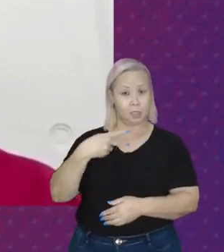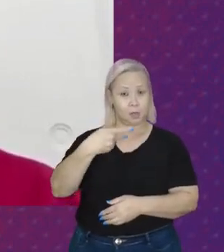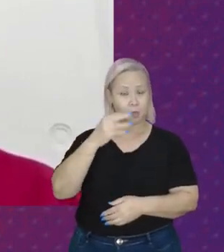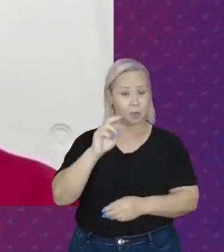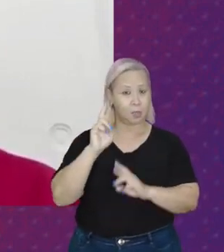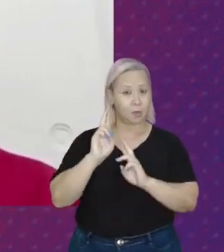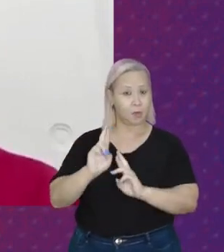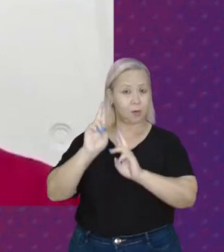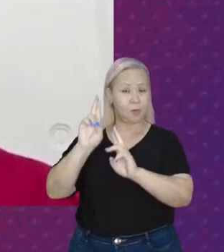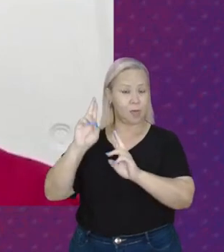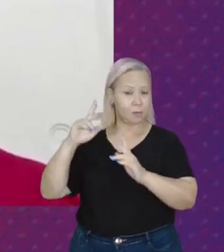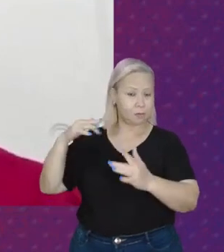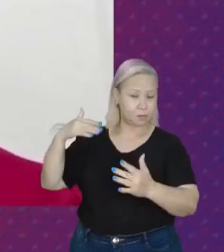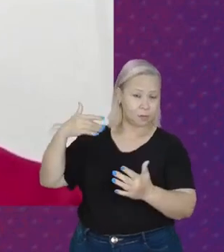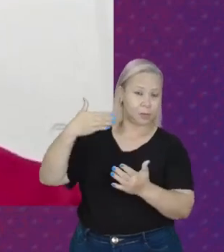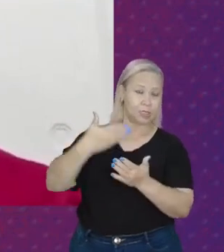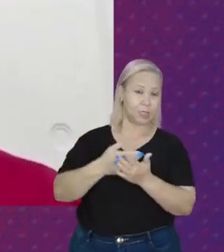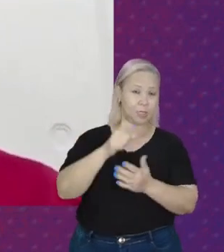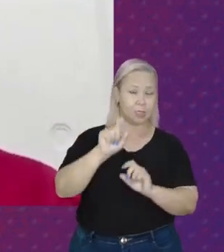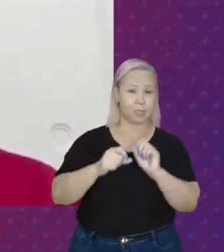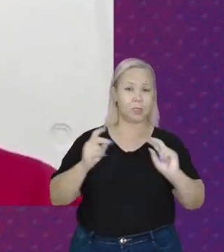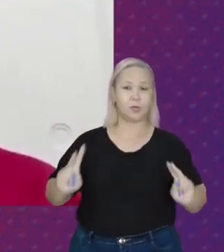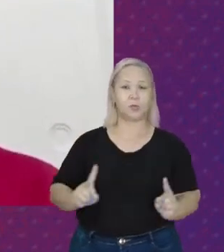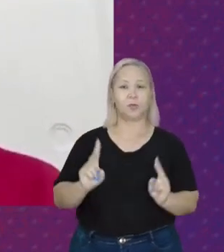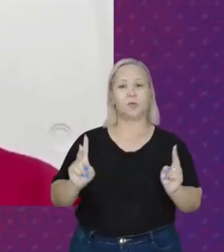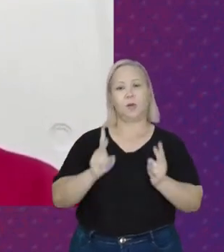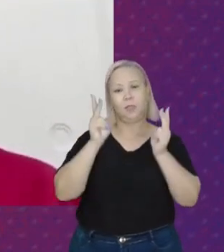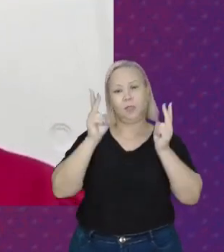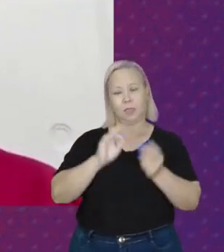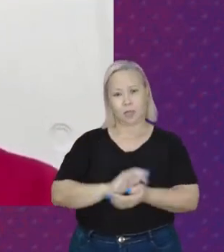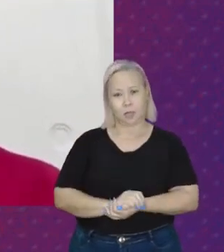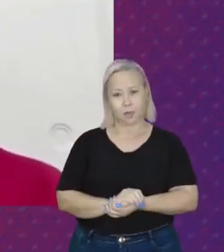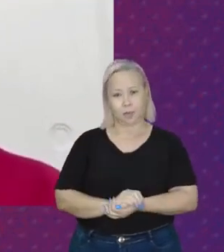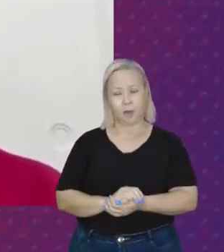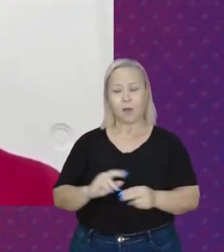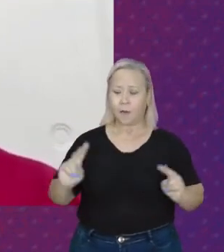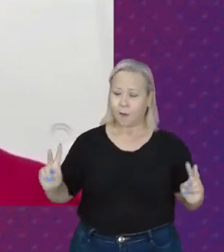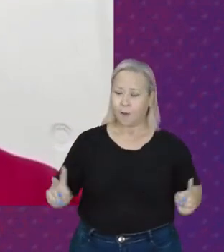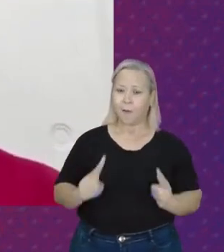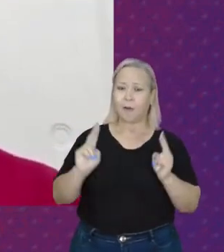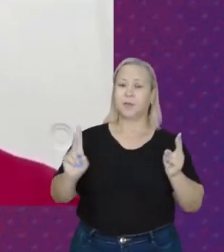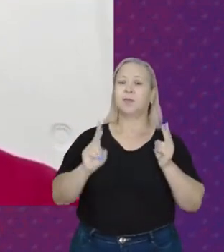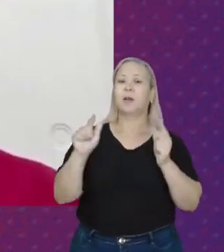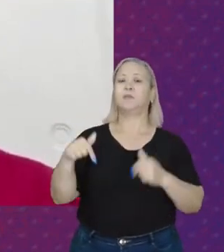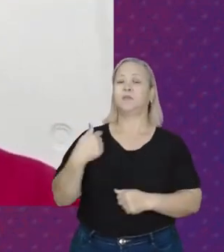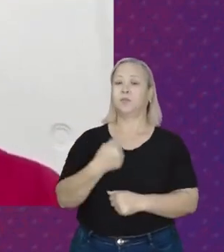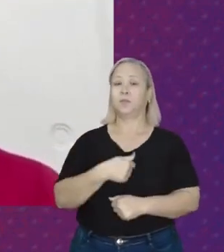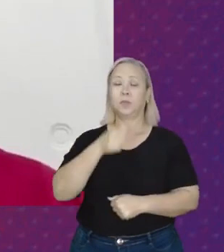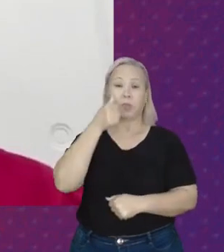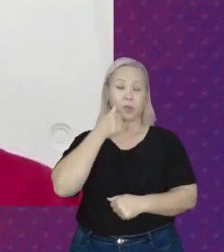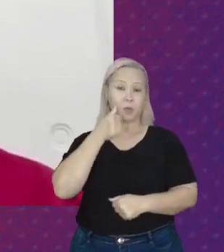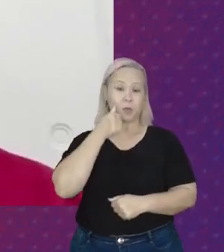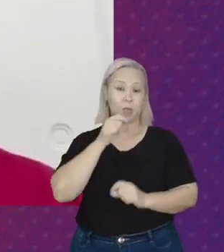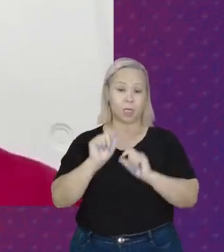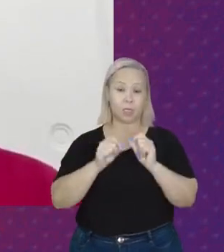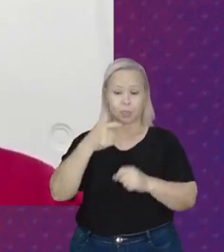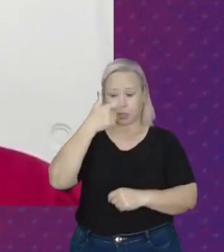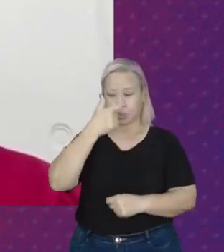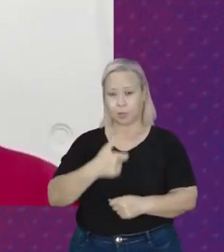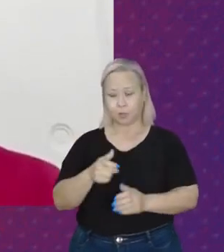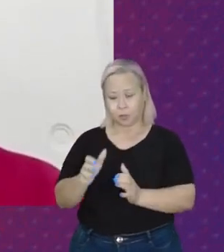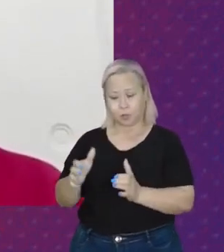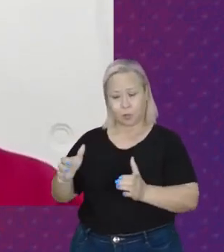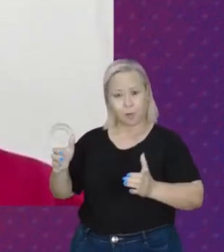que esse legado ele seja valorizado. Valorizado por nós, mulheres, que somos